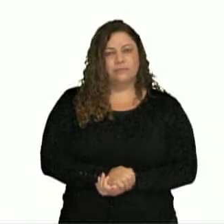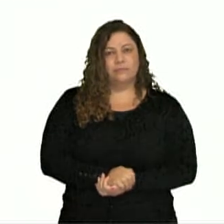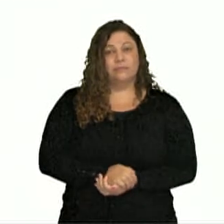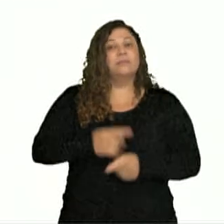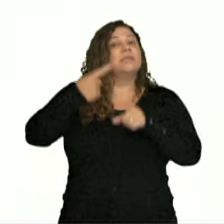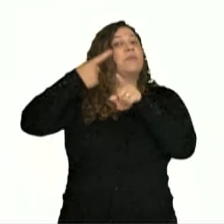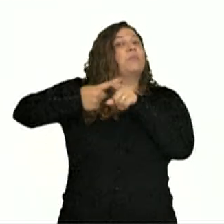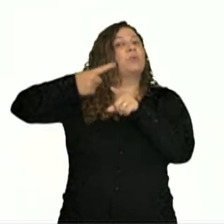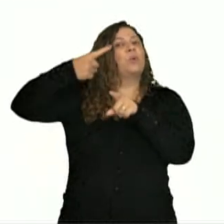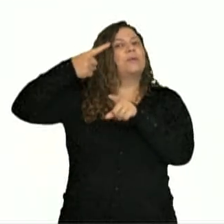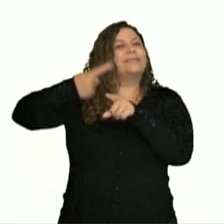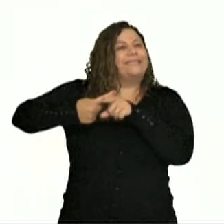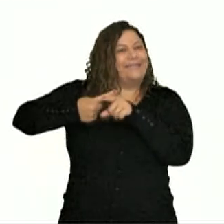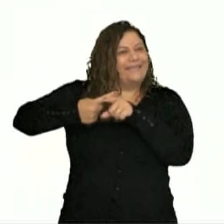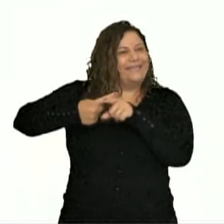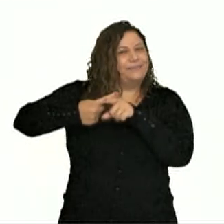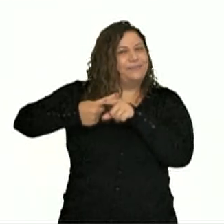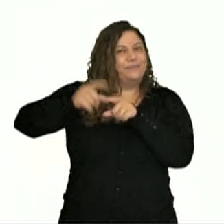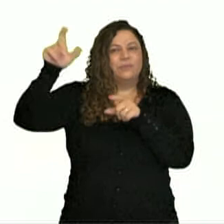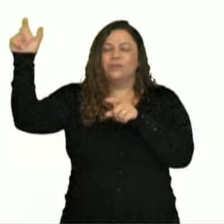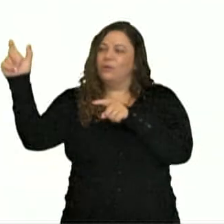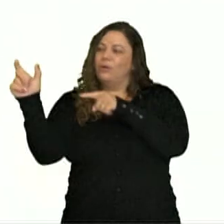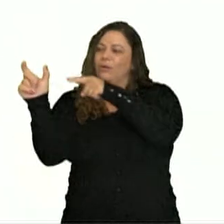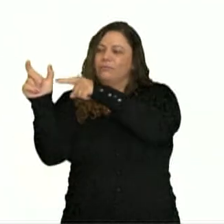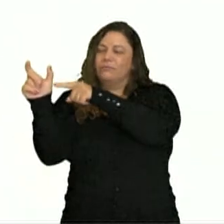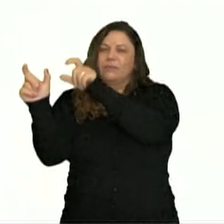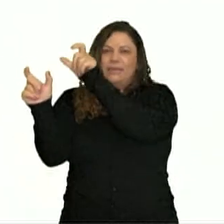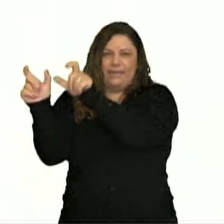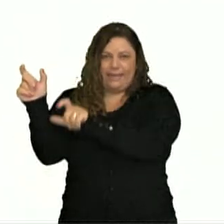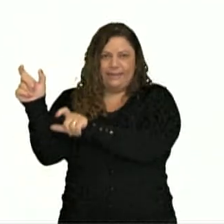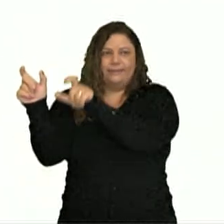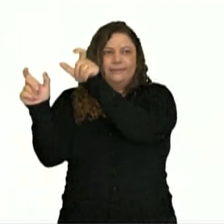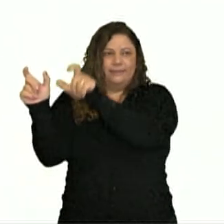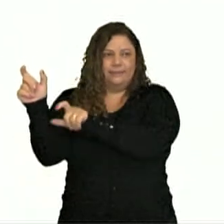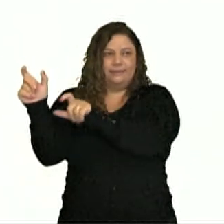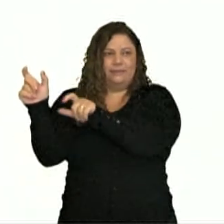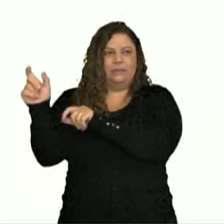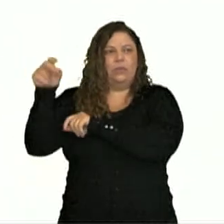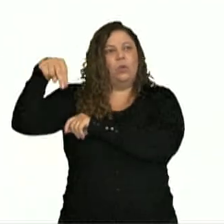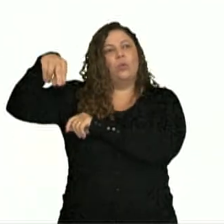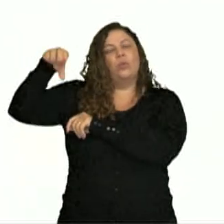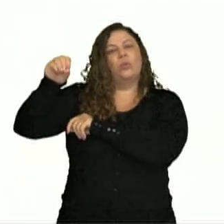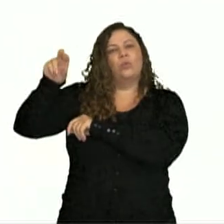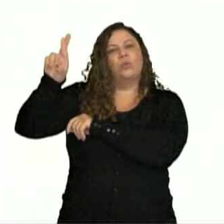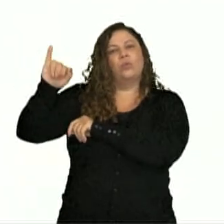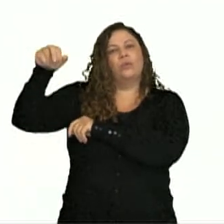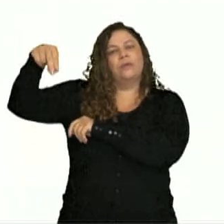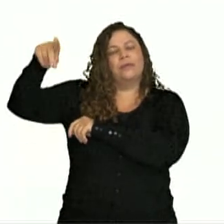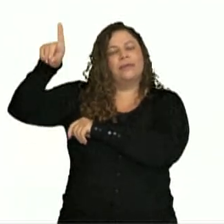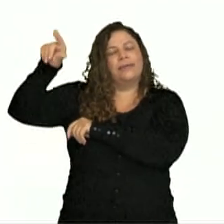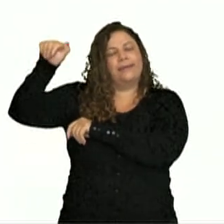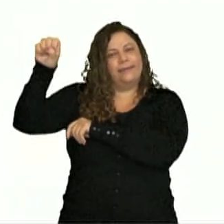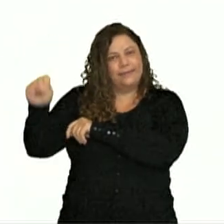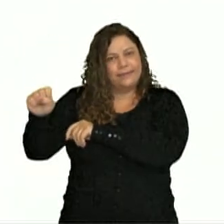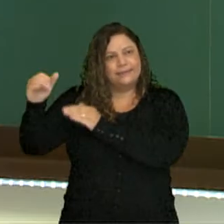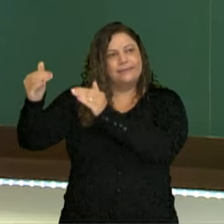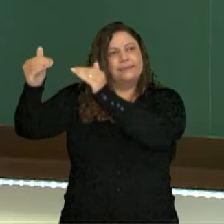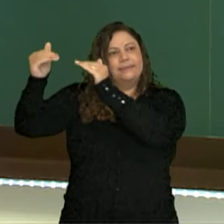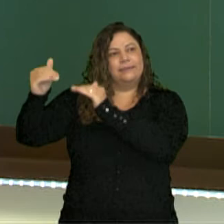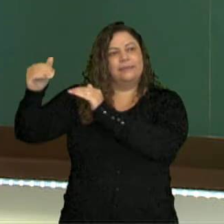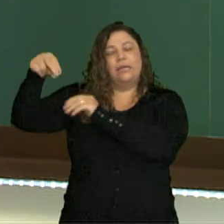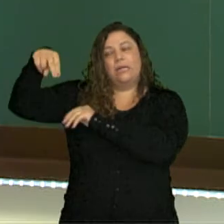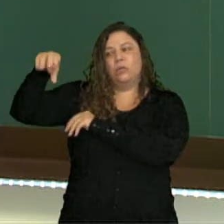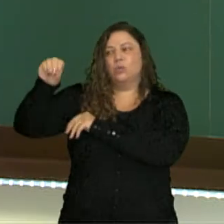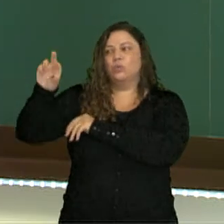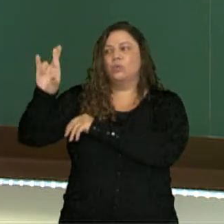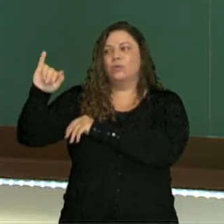Olha só, tem uma dica ali ao lado, observe. No rindas está conjugado com tu. No rinda,